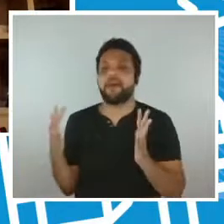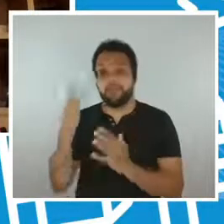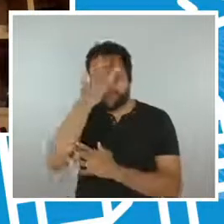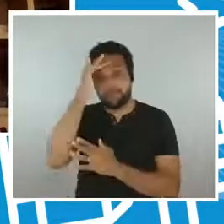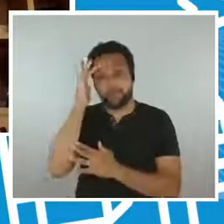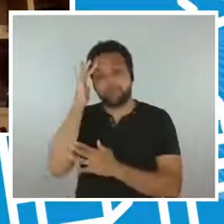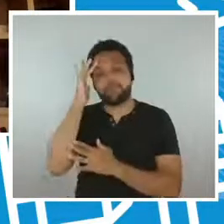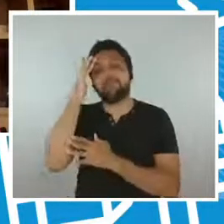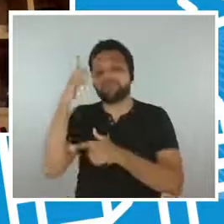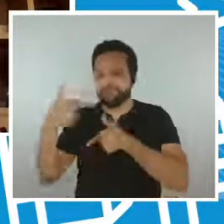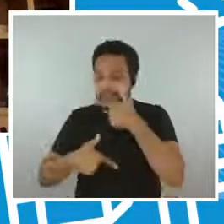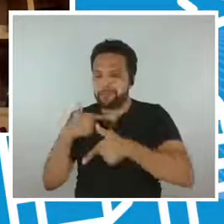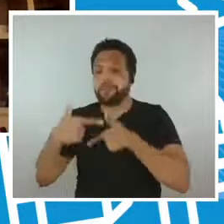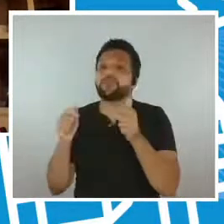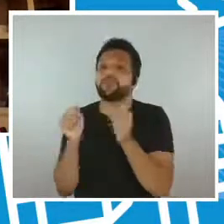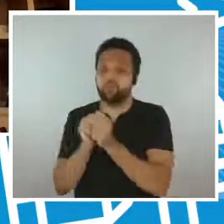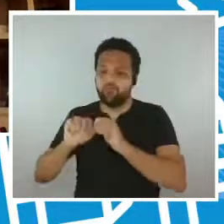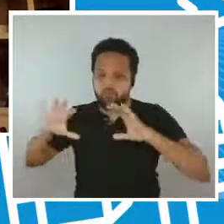implicados.